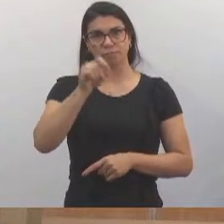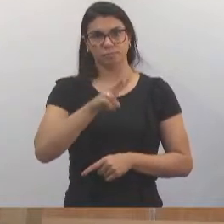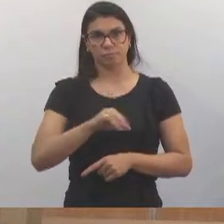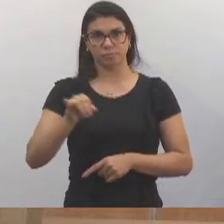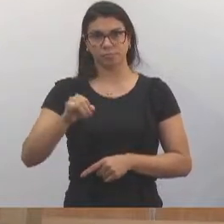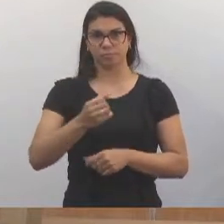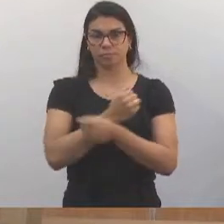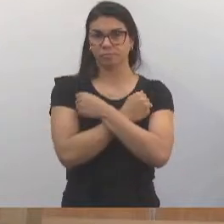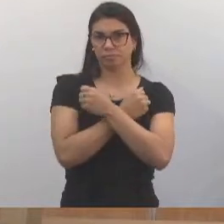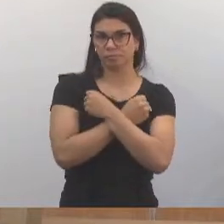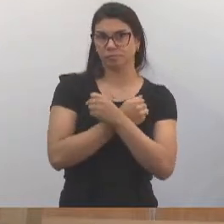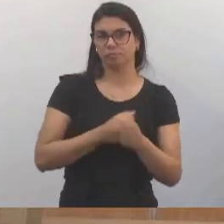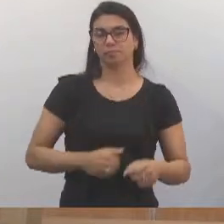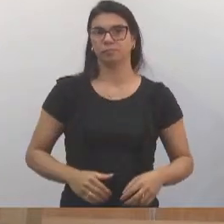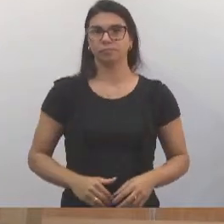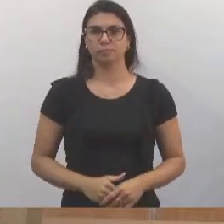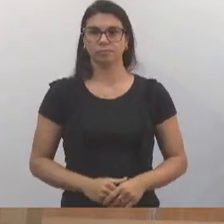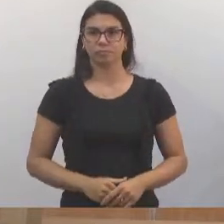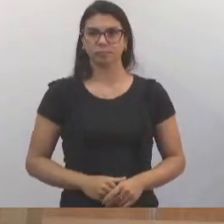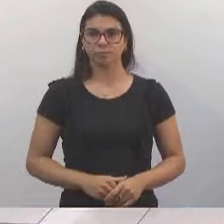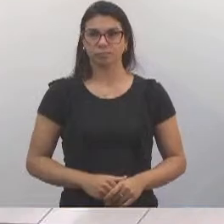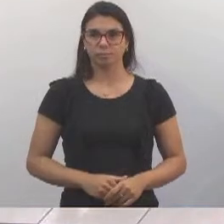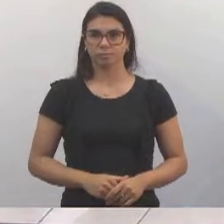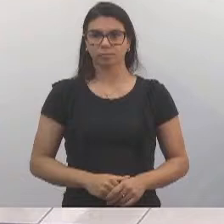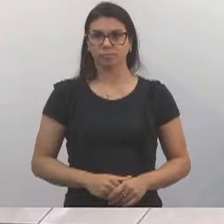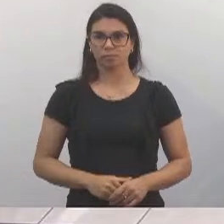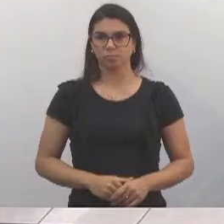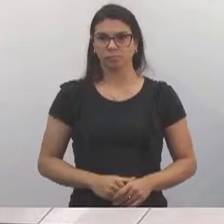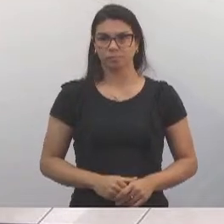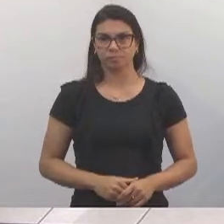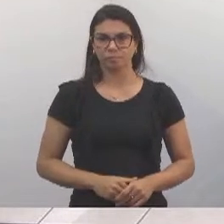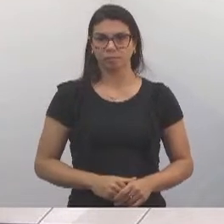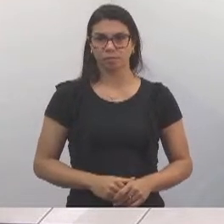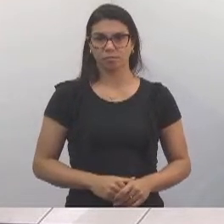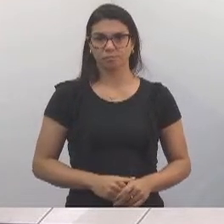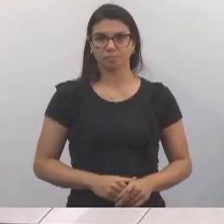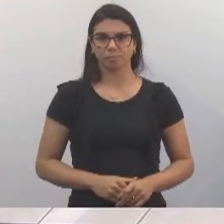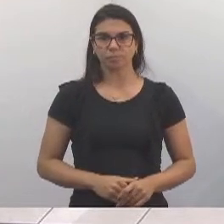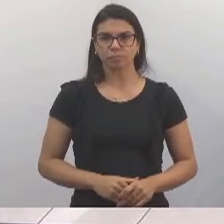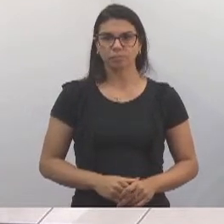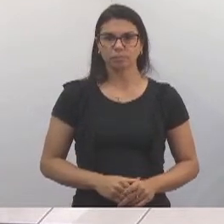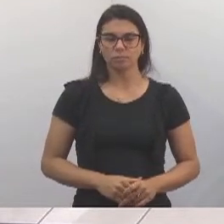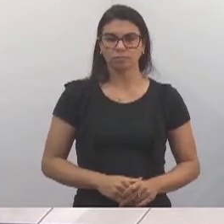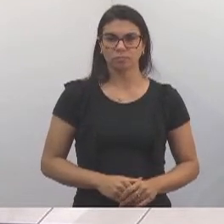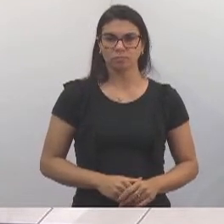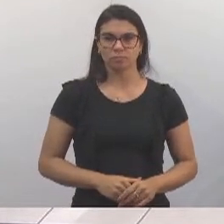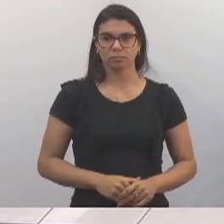abraço, até a próxima quarta-feira. Próximo vereador, Luiz Flávio, PT.